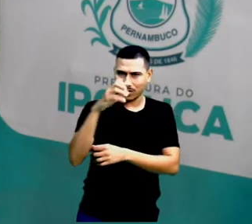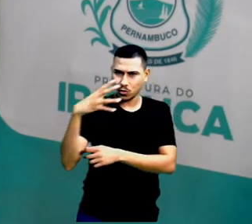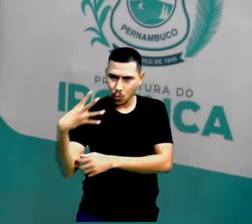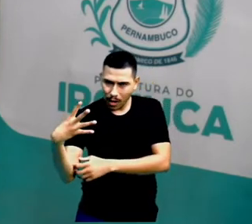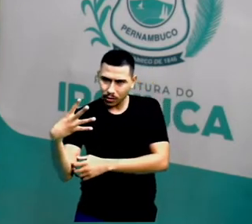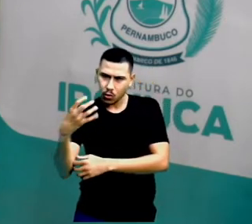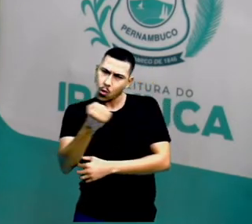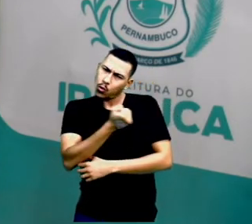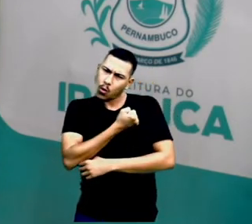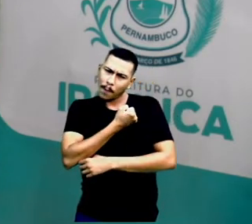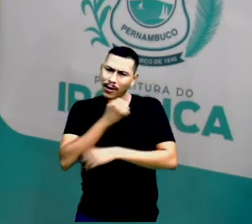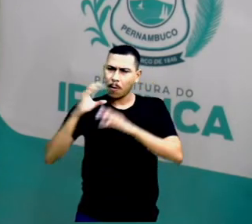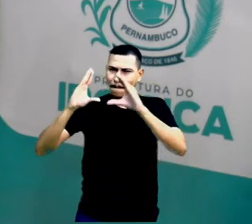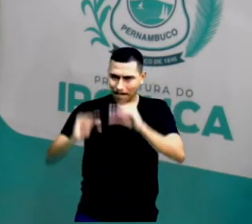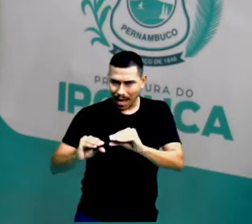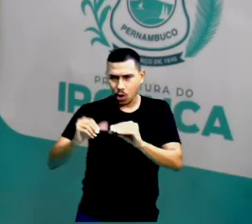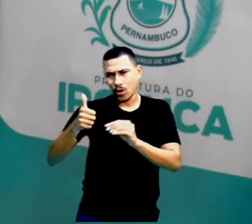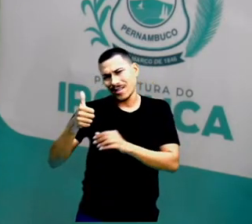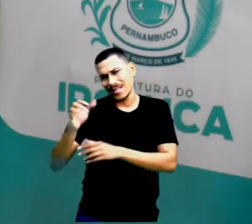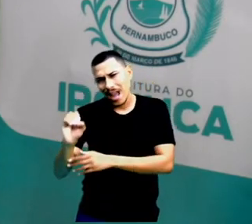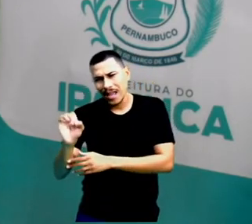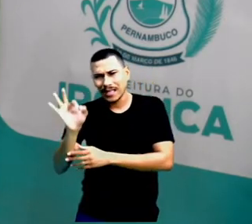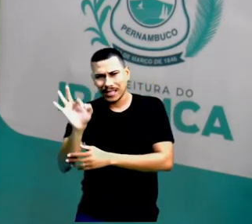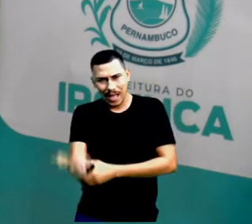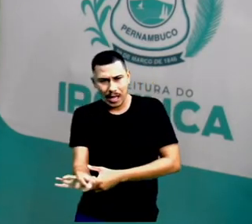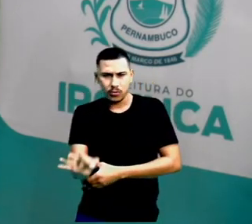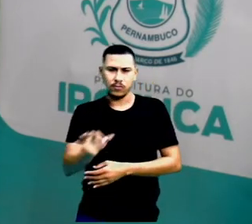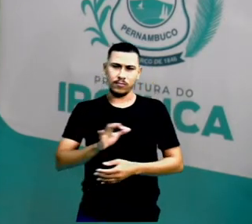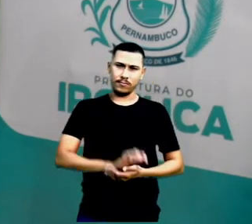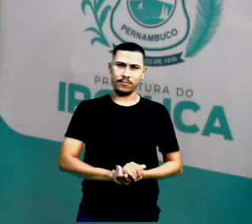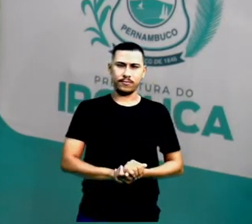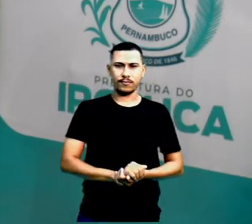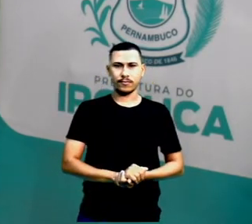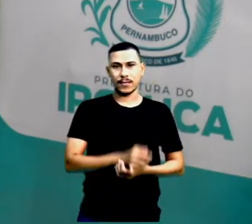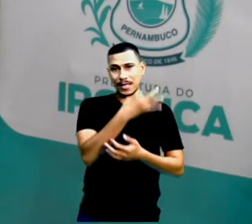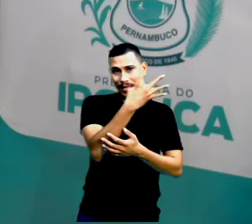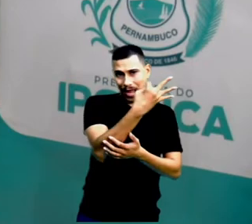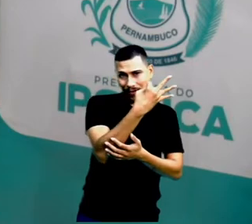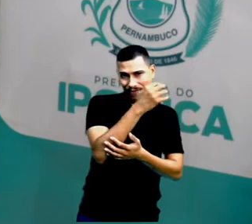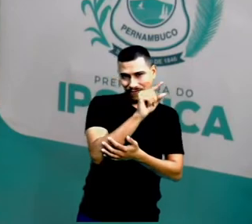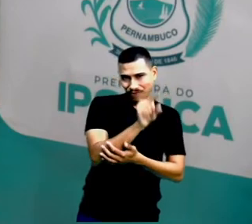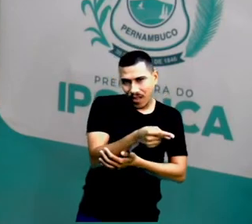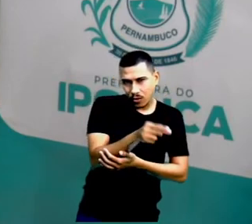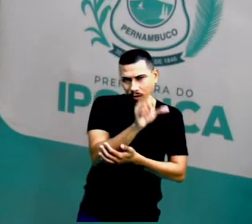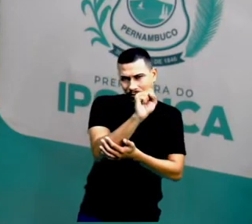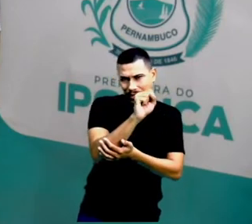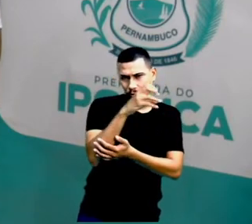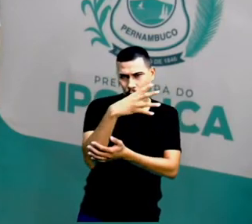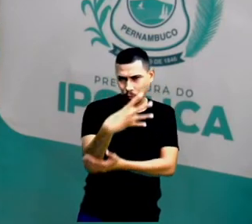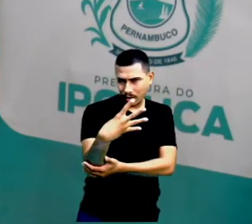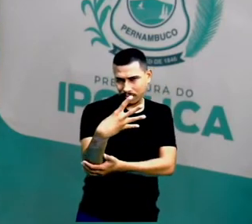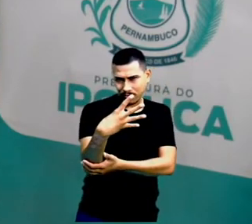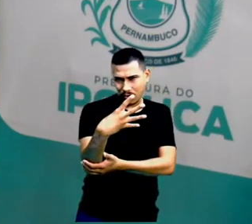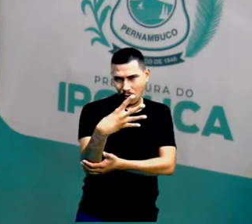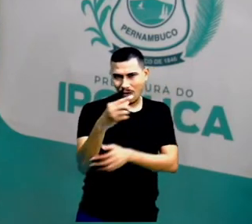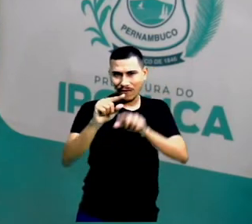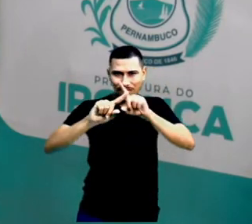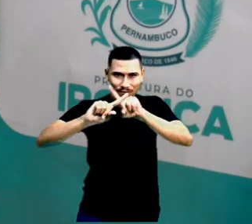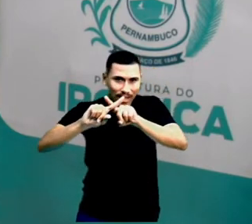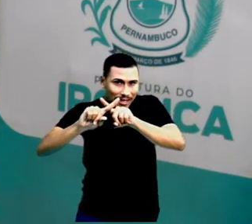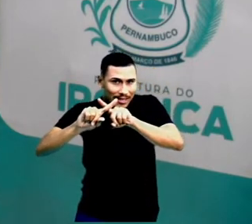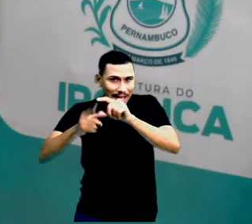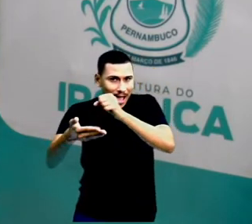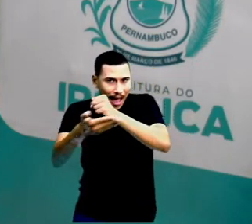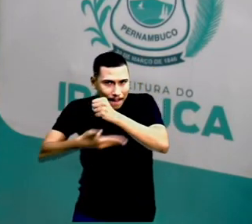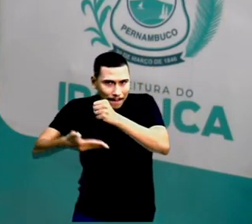número é o número menor que 10 então ficará assim o 3,84 vezes